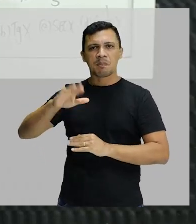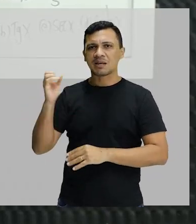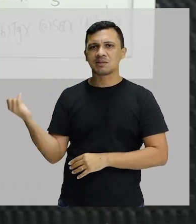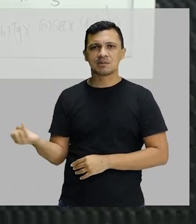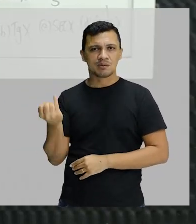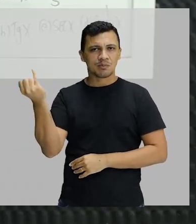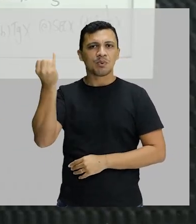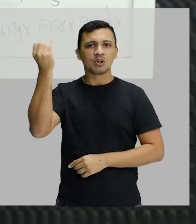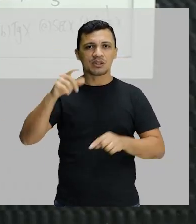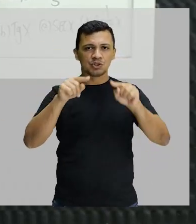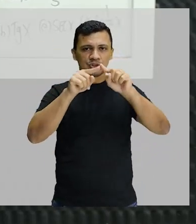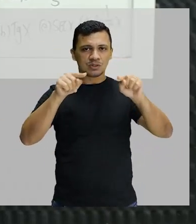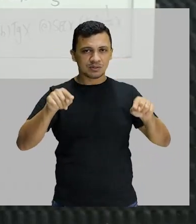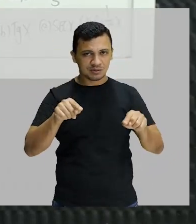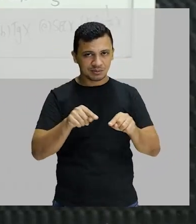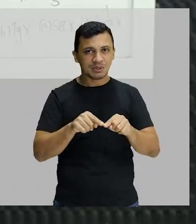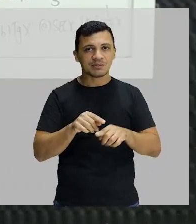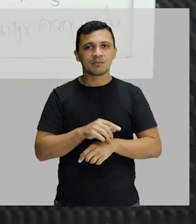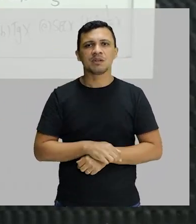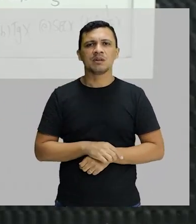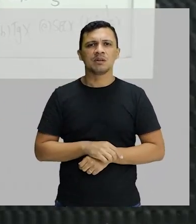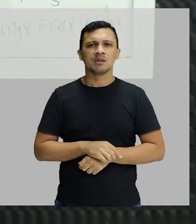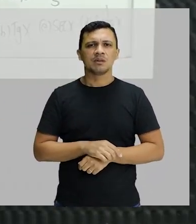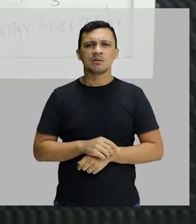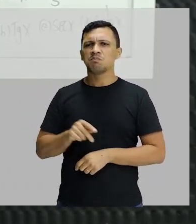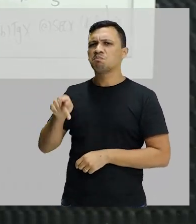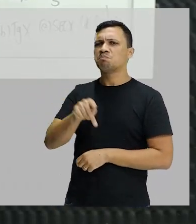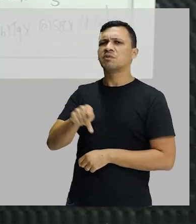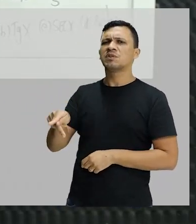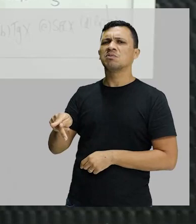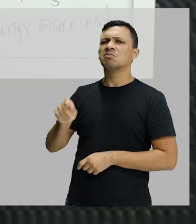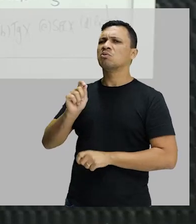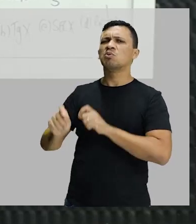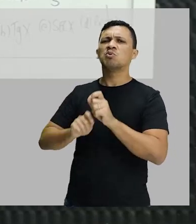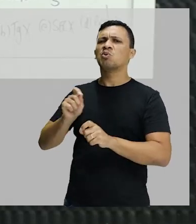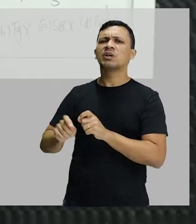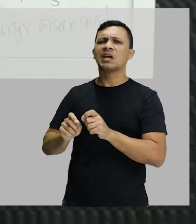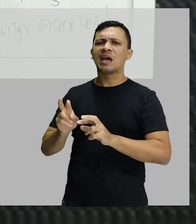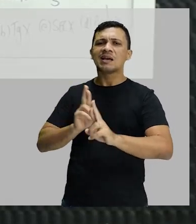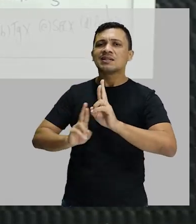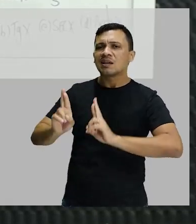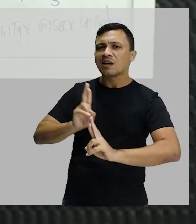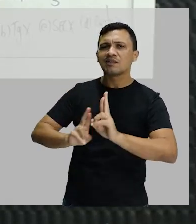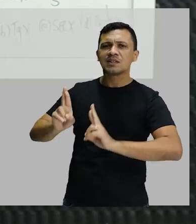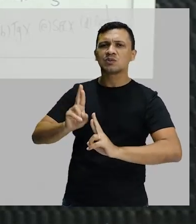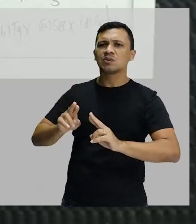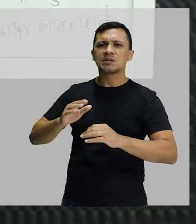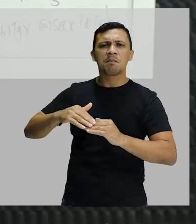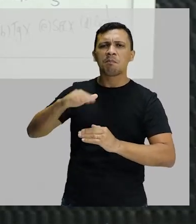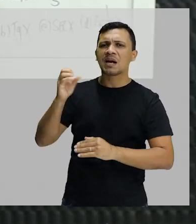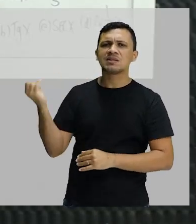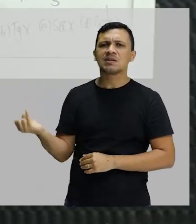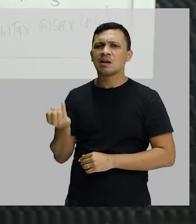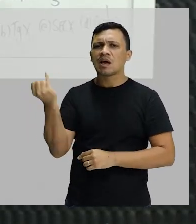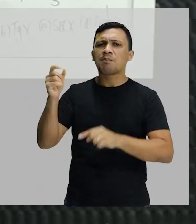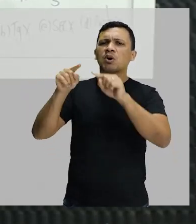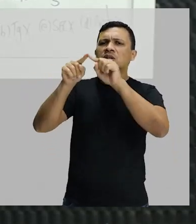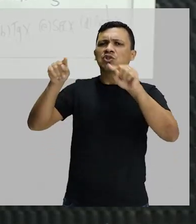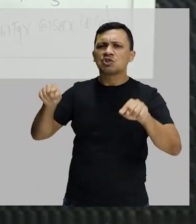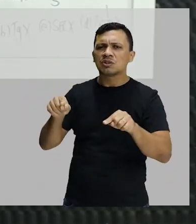outras relações também. Pessoal, o que é isso? O que são relações fundamentais ou relações da